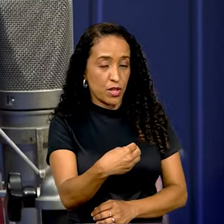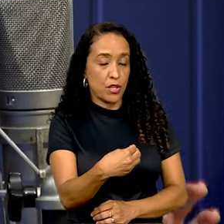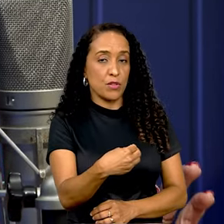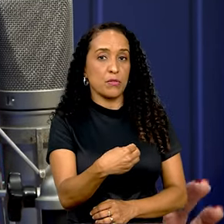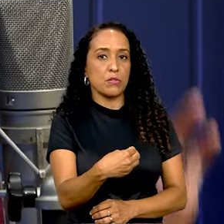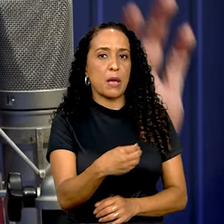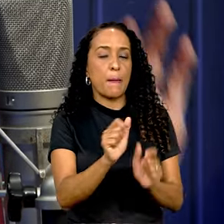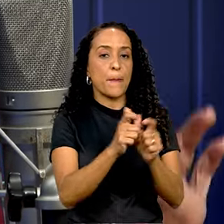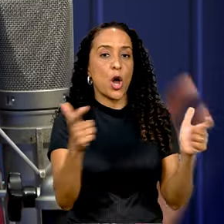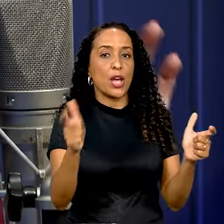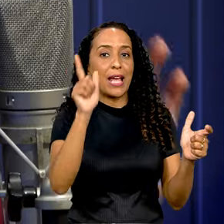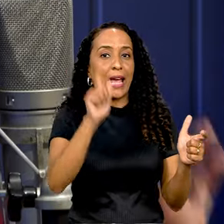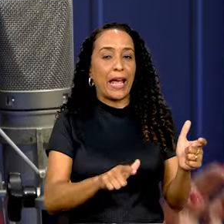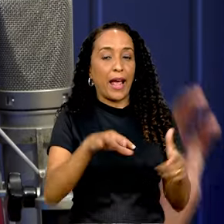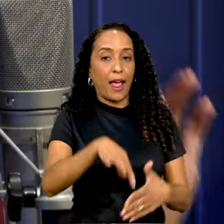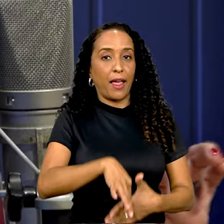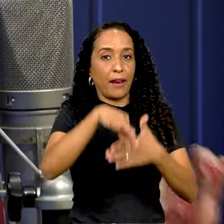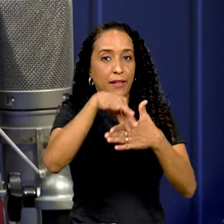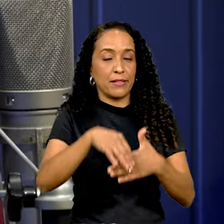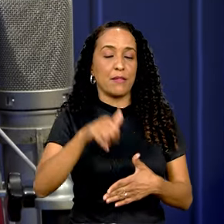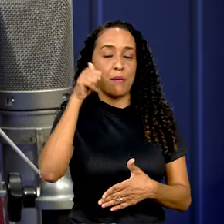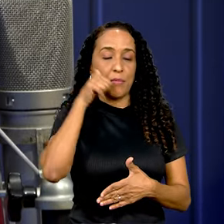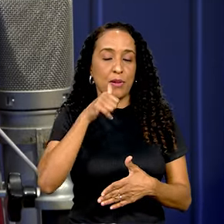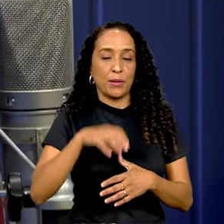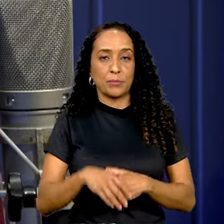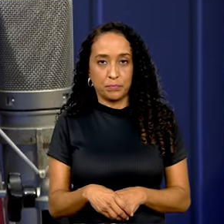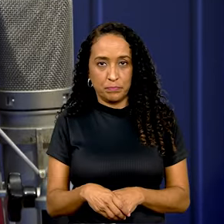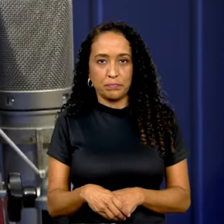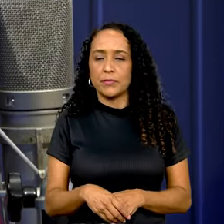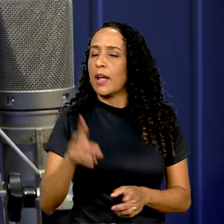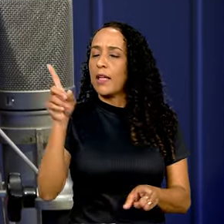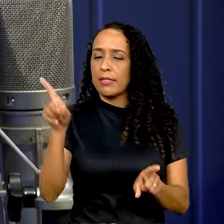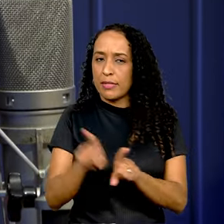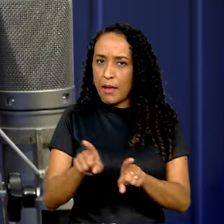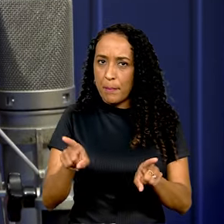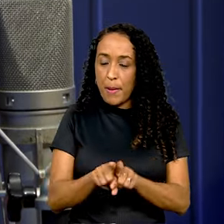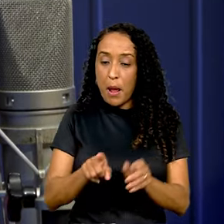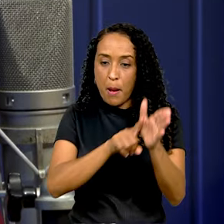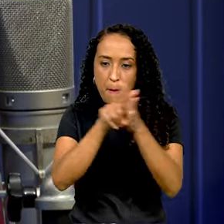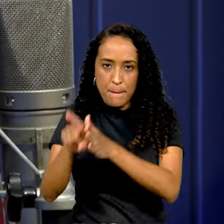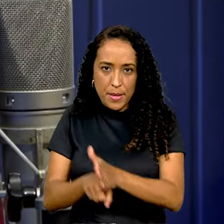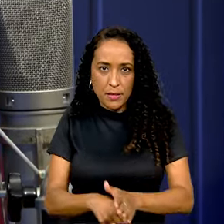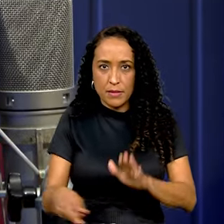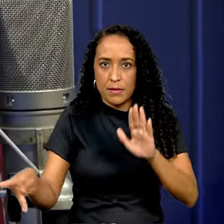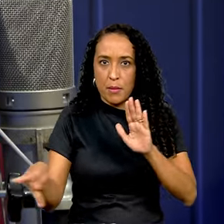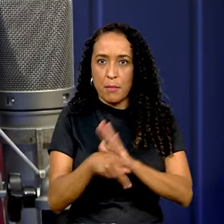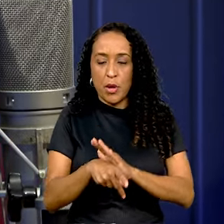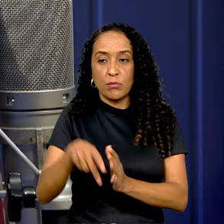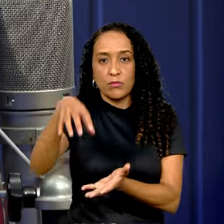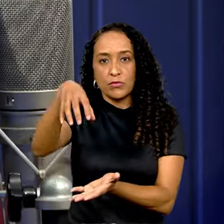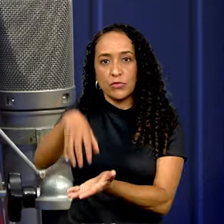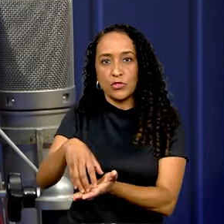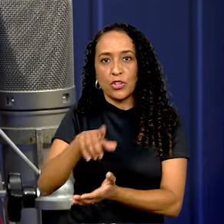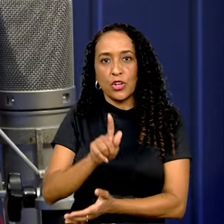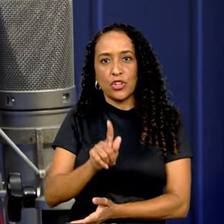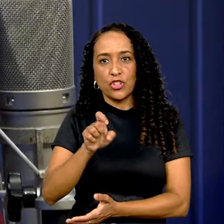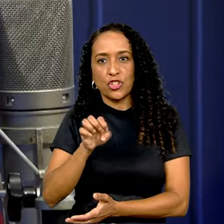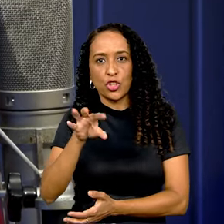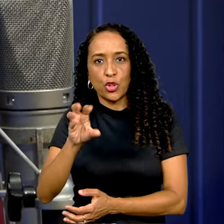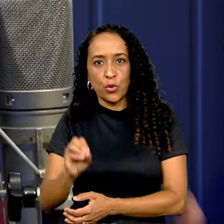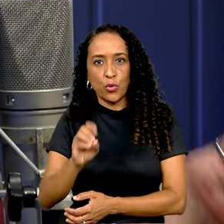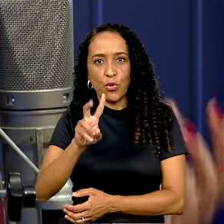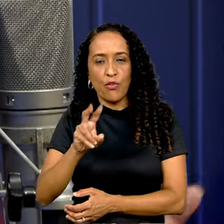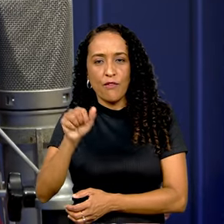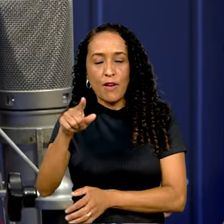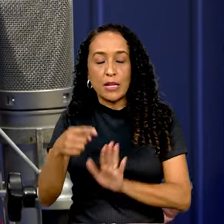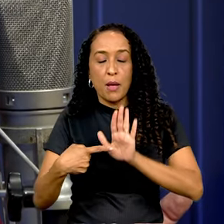a maioria é liderada por mulheres ao mesmo tempo uma pesquisa da Fundação Getúlio Vargas no ano passado